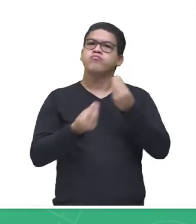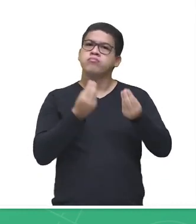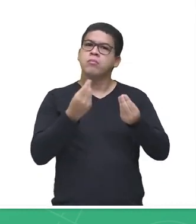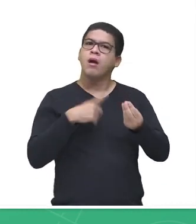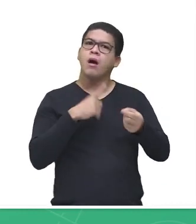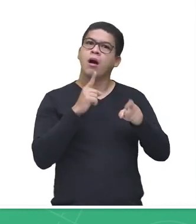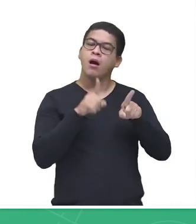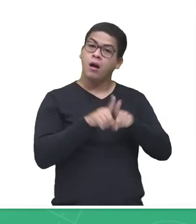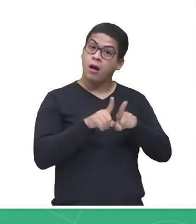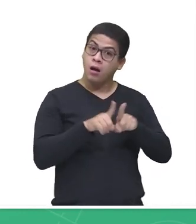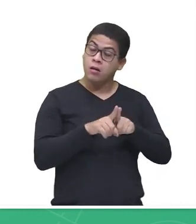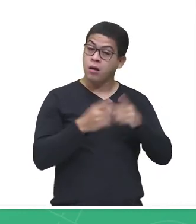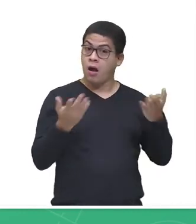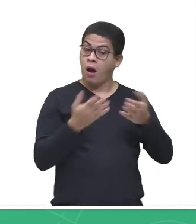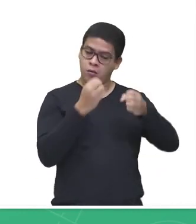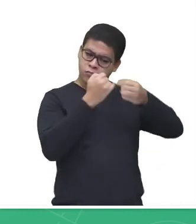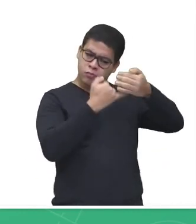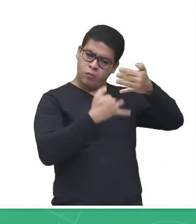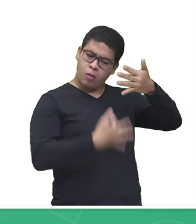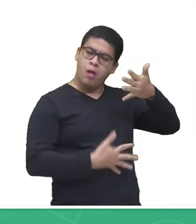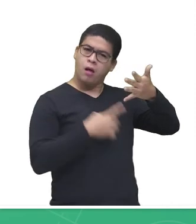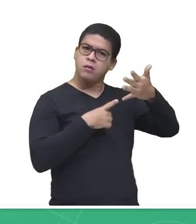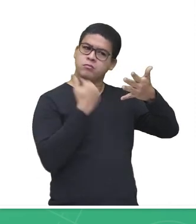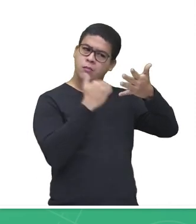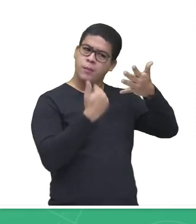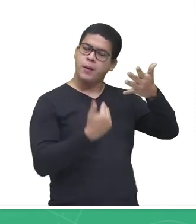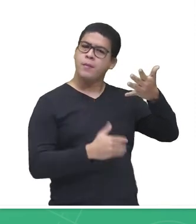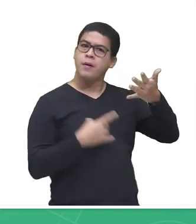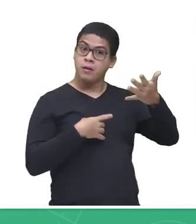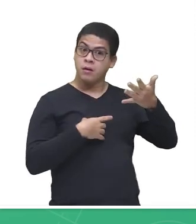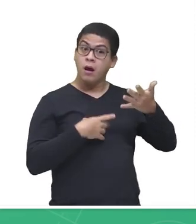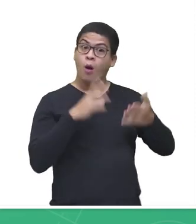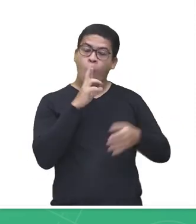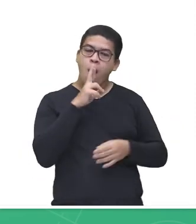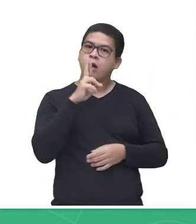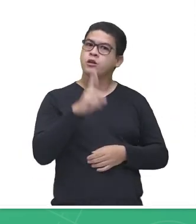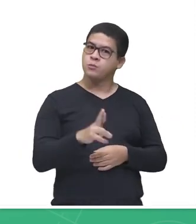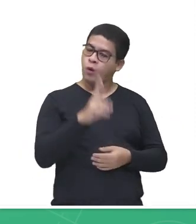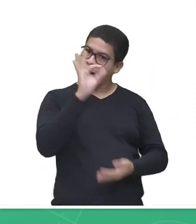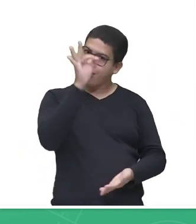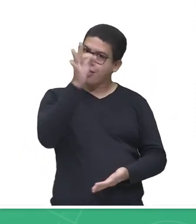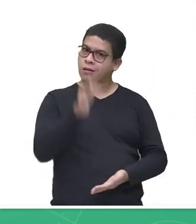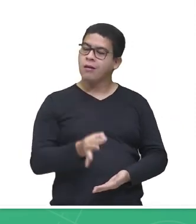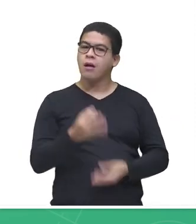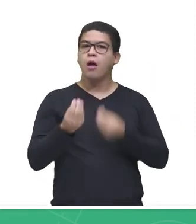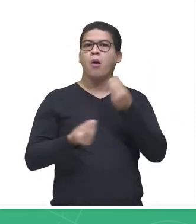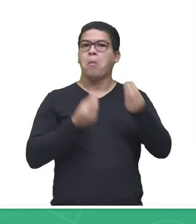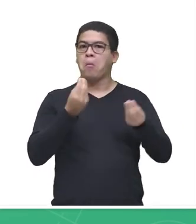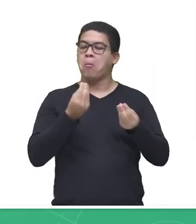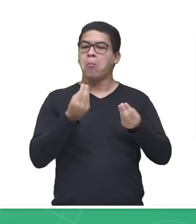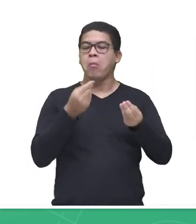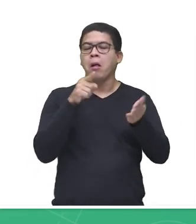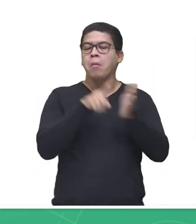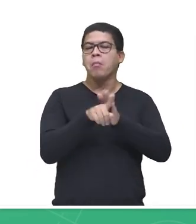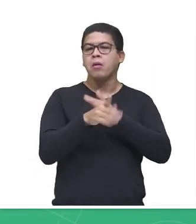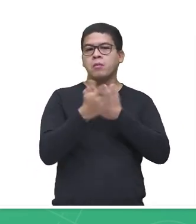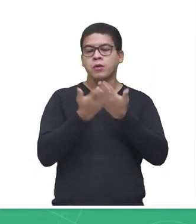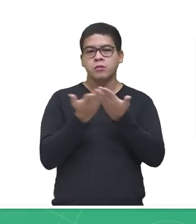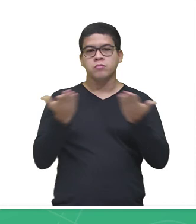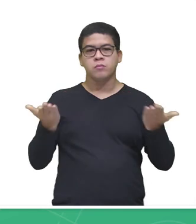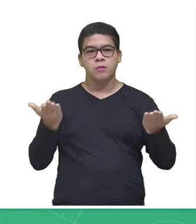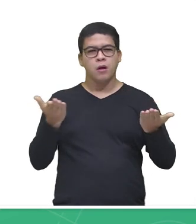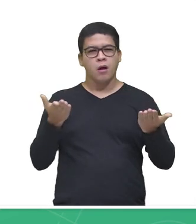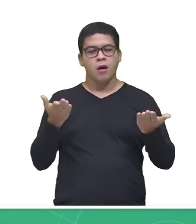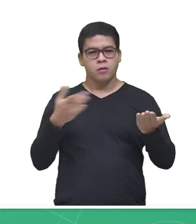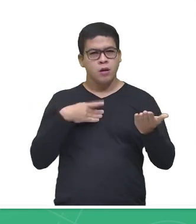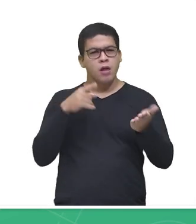chat. E agora a gente vai para o nosso gabarito, né? Para a nossa resposta para essa questão. Então, a gente